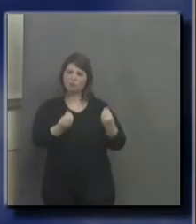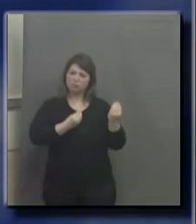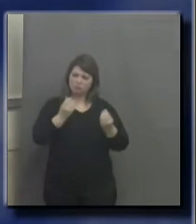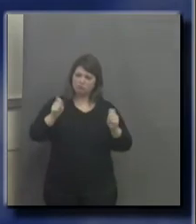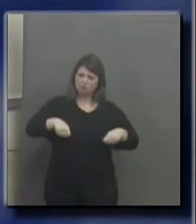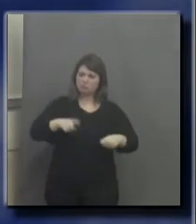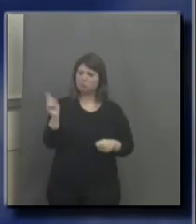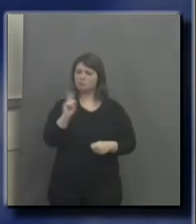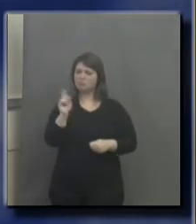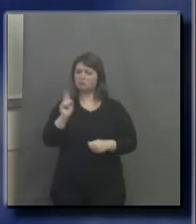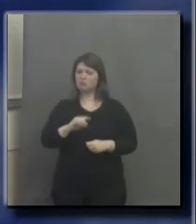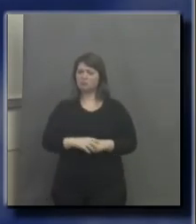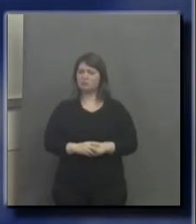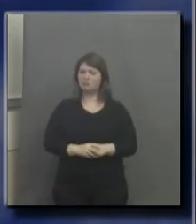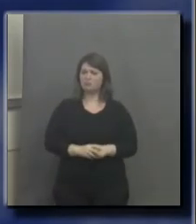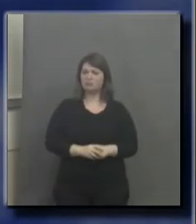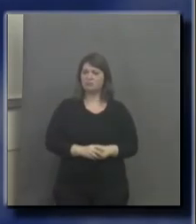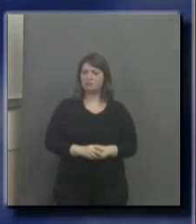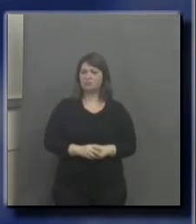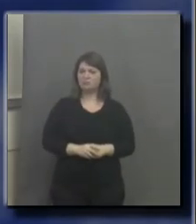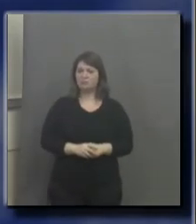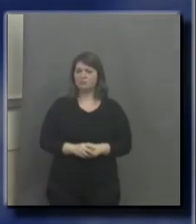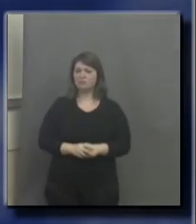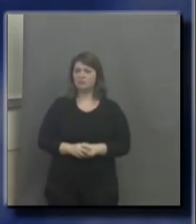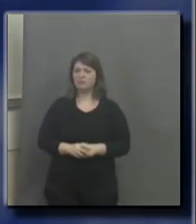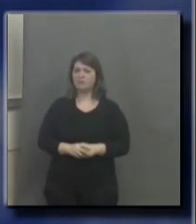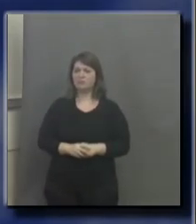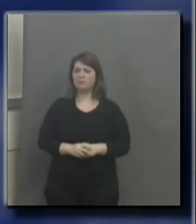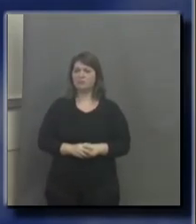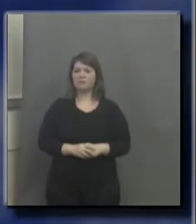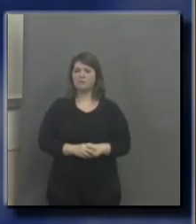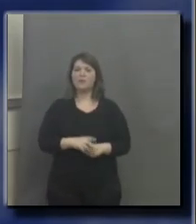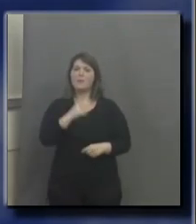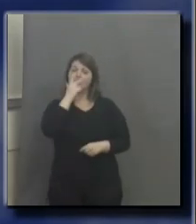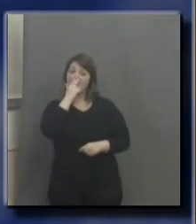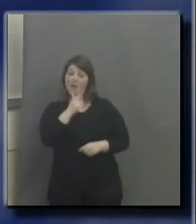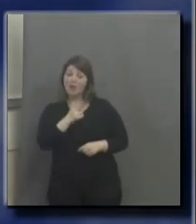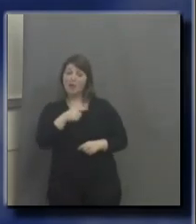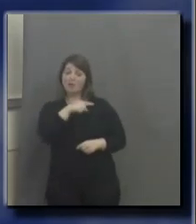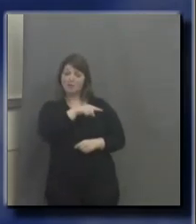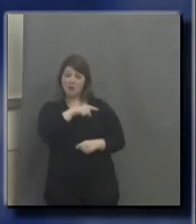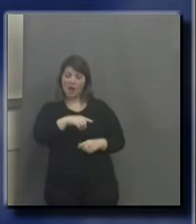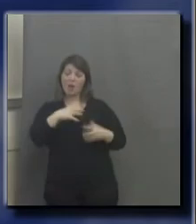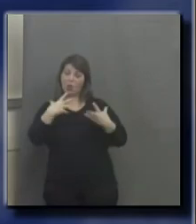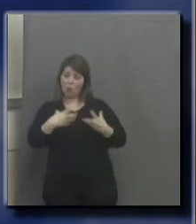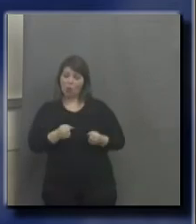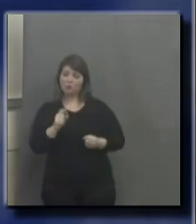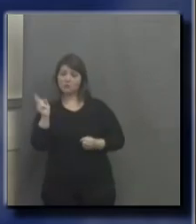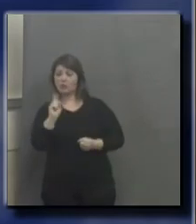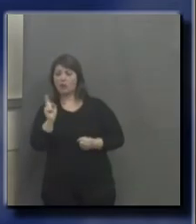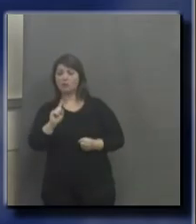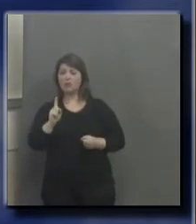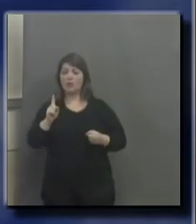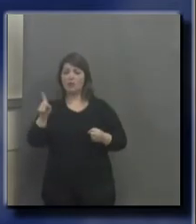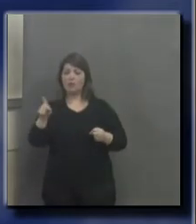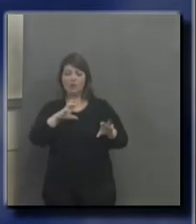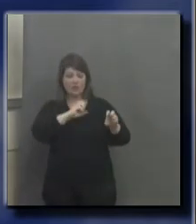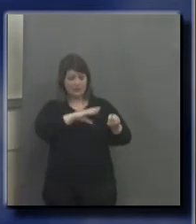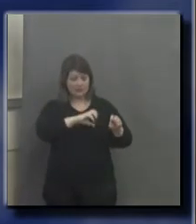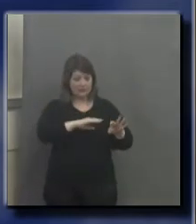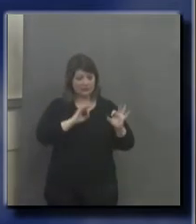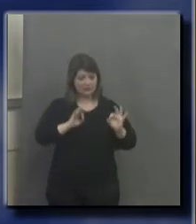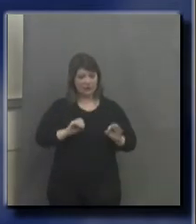importantes. É um parecer com caráter consultivo, não é com